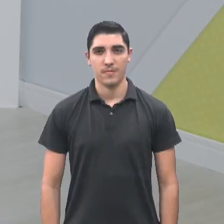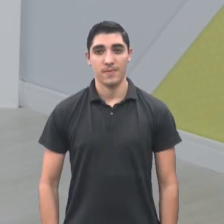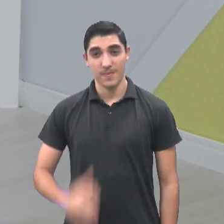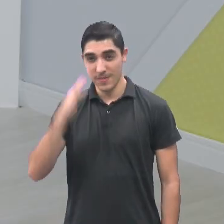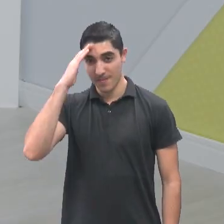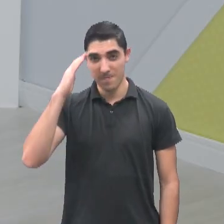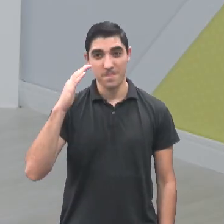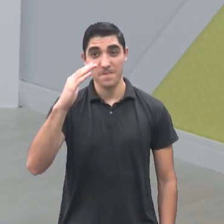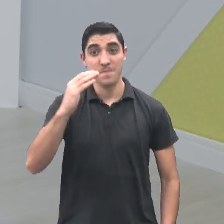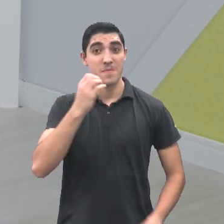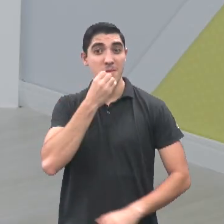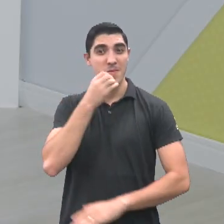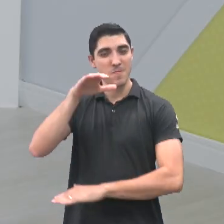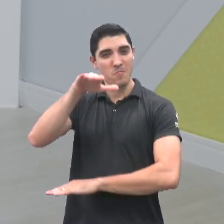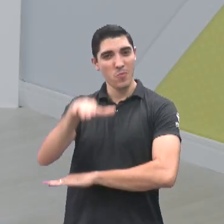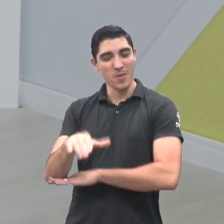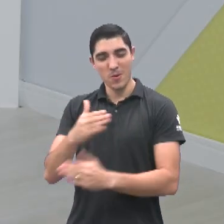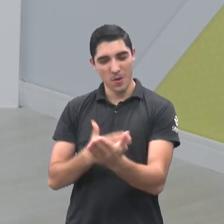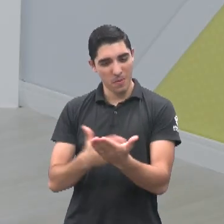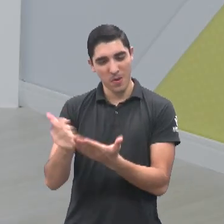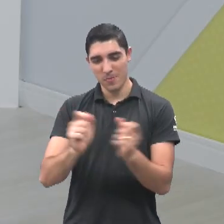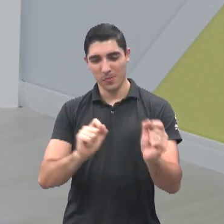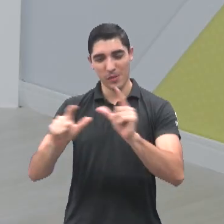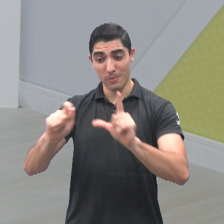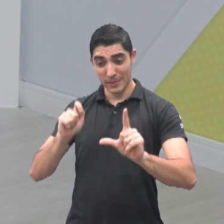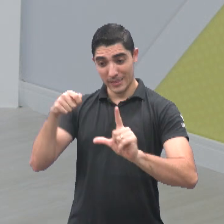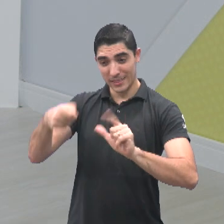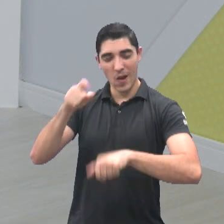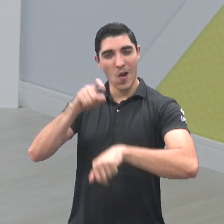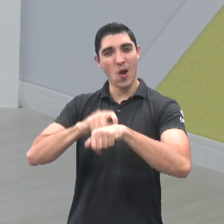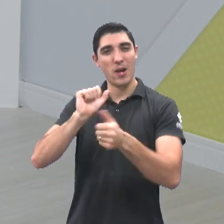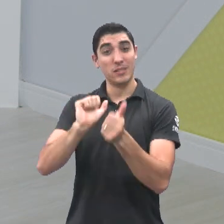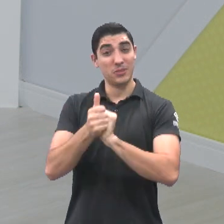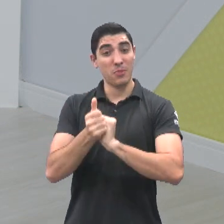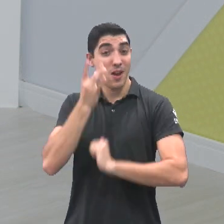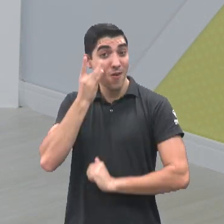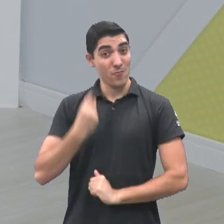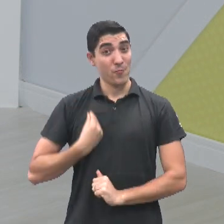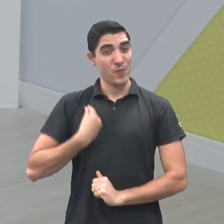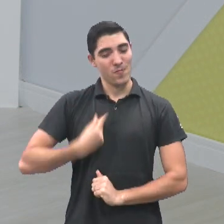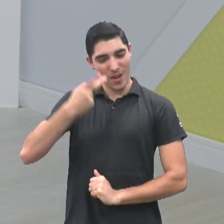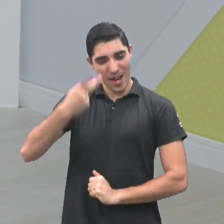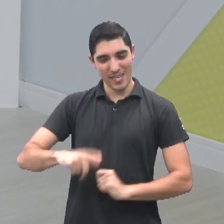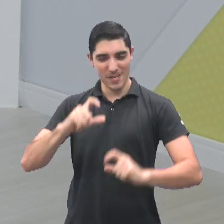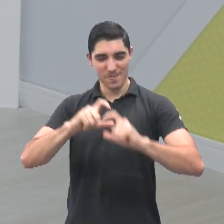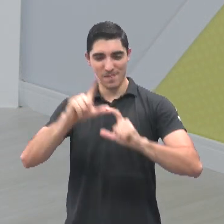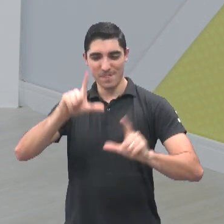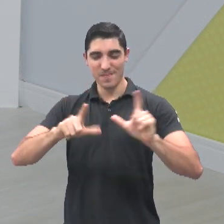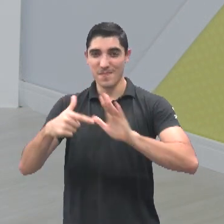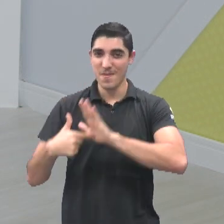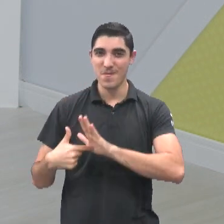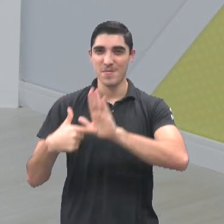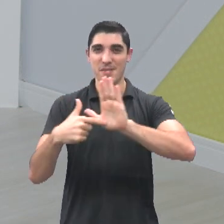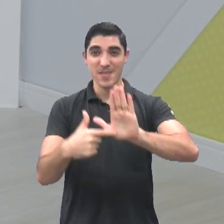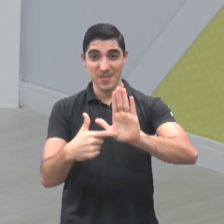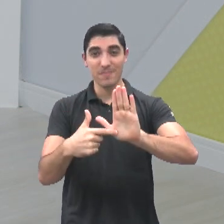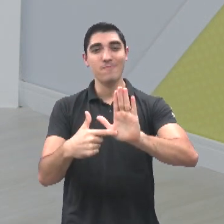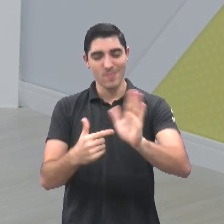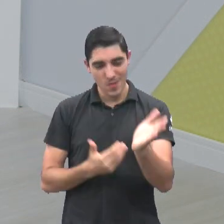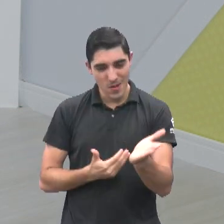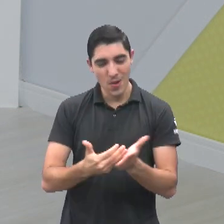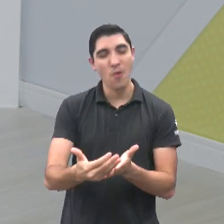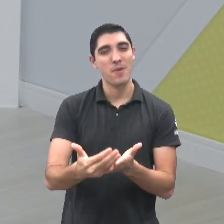Fala galera, uma boa tarde para você. Está começando ao vivaço o programa Hora do Esporte aqui na tela da TV Câmara de São José dos Campos.